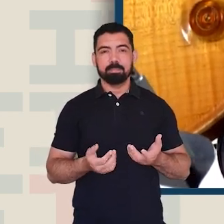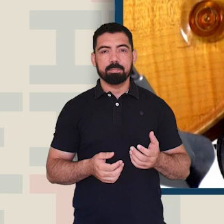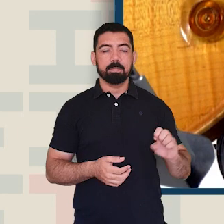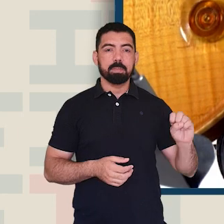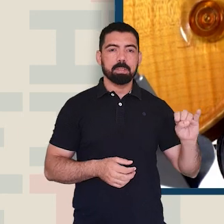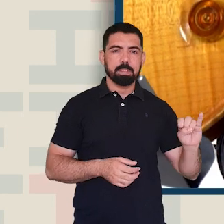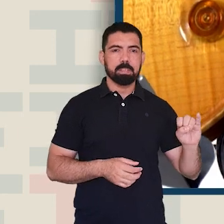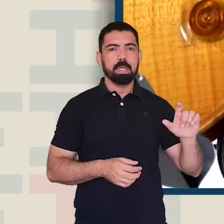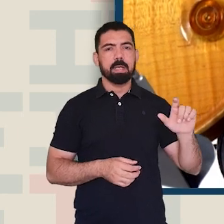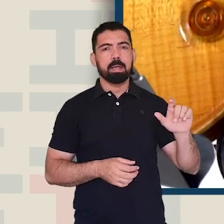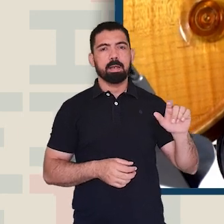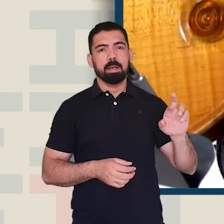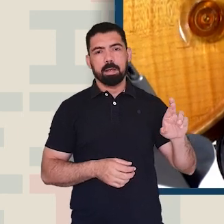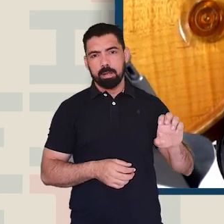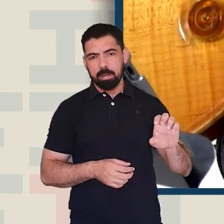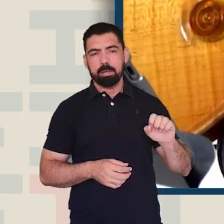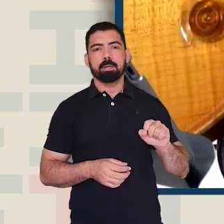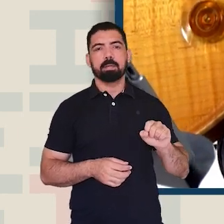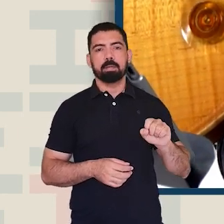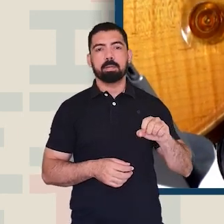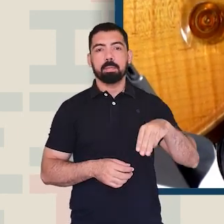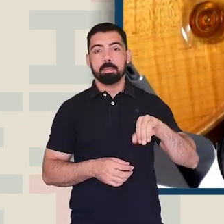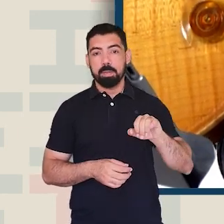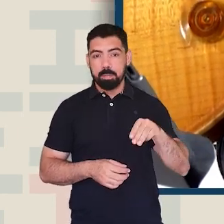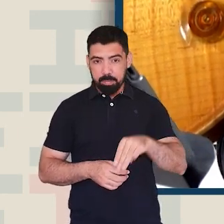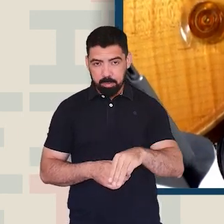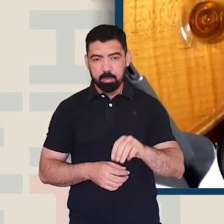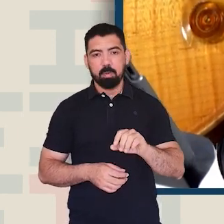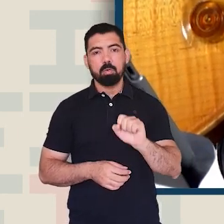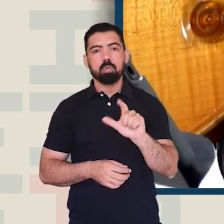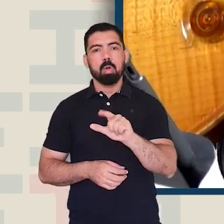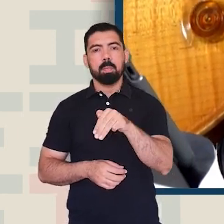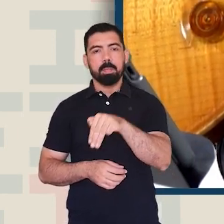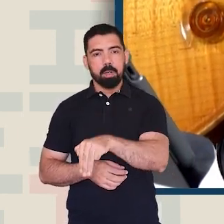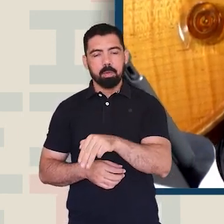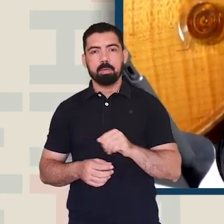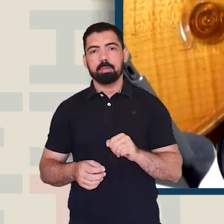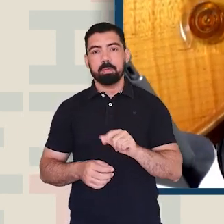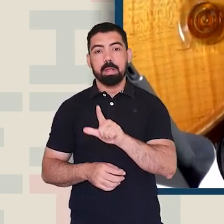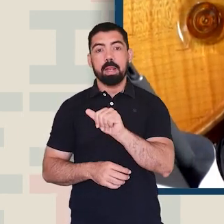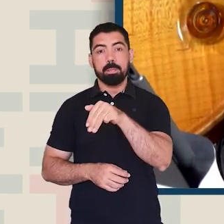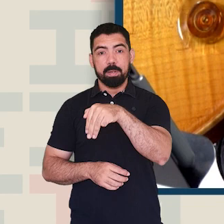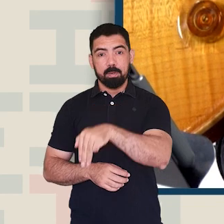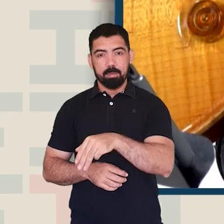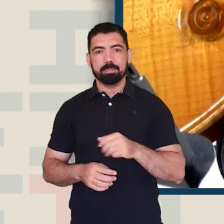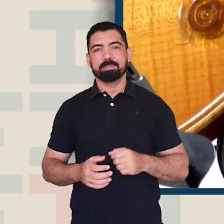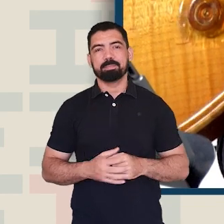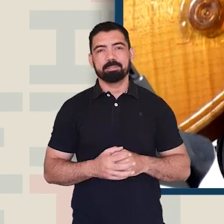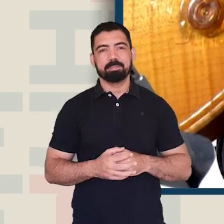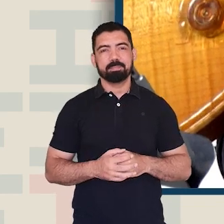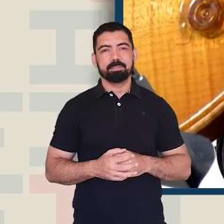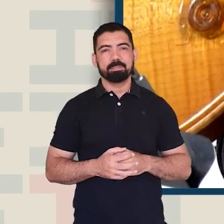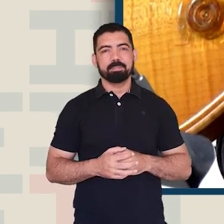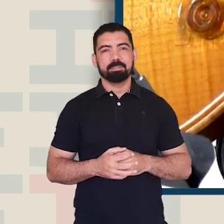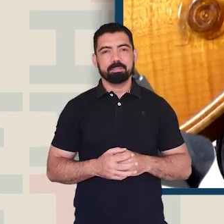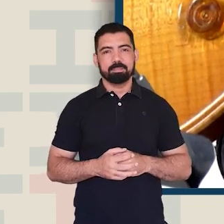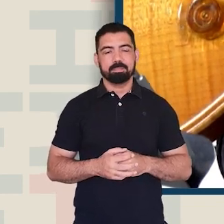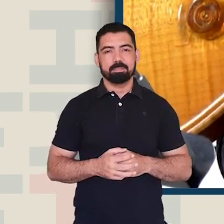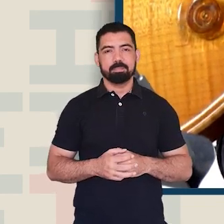sustenido menor, Si menor, Ré menor, Mi menor, Sol menor e Lá menor. Tá?